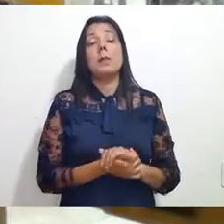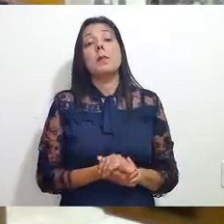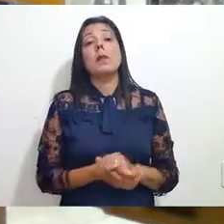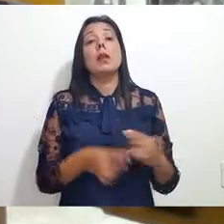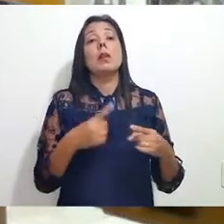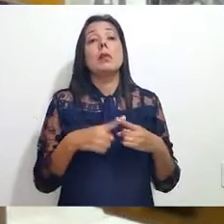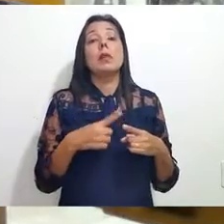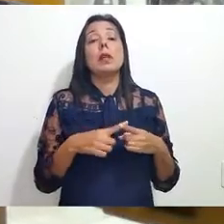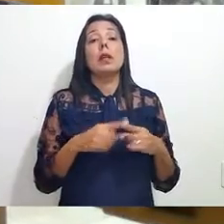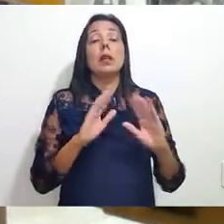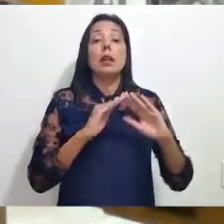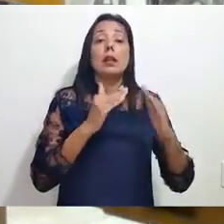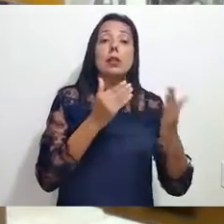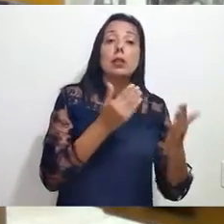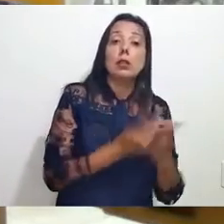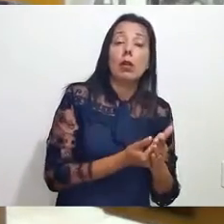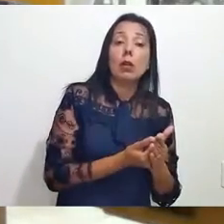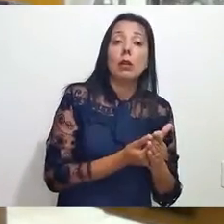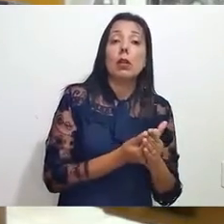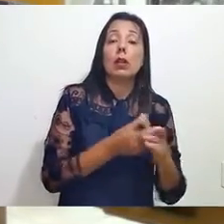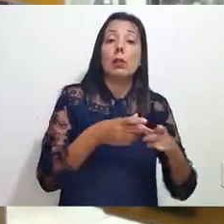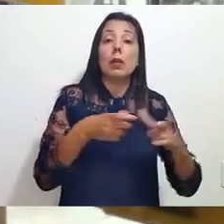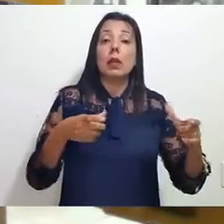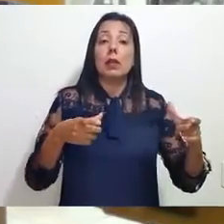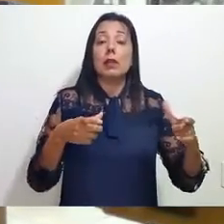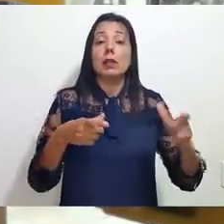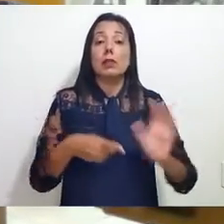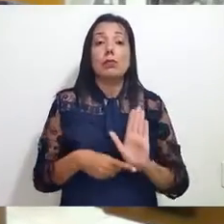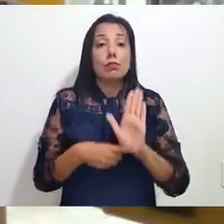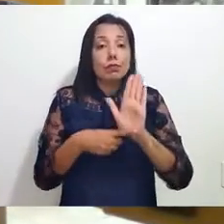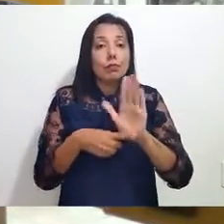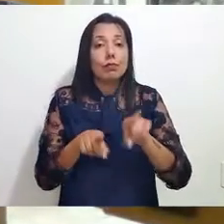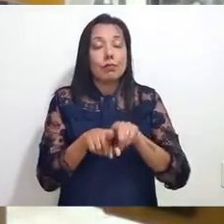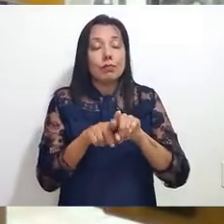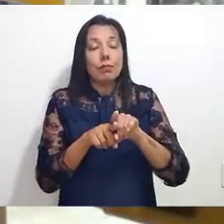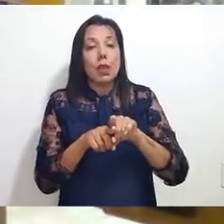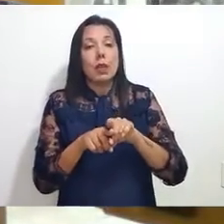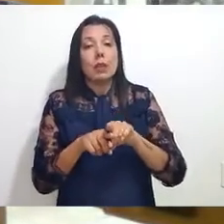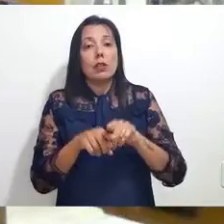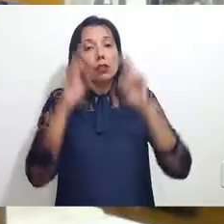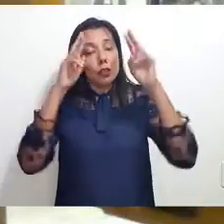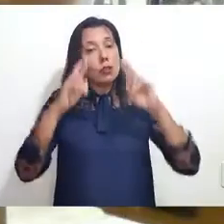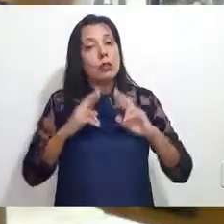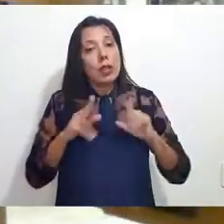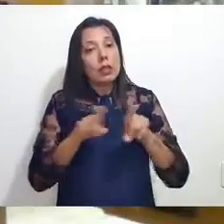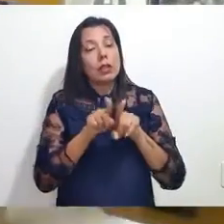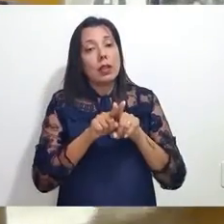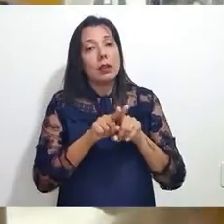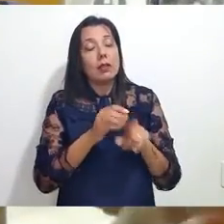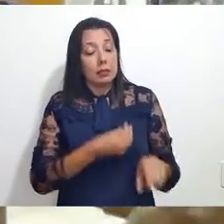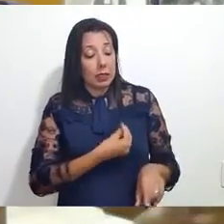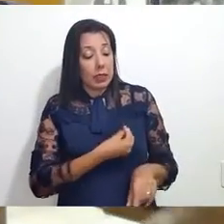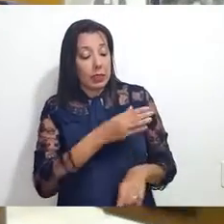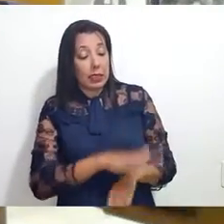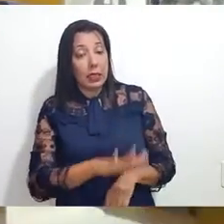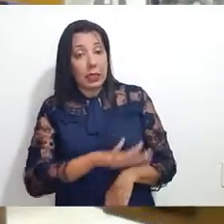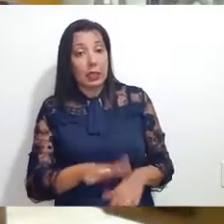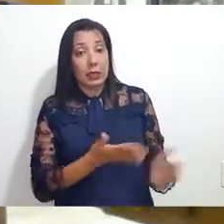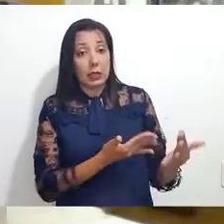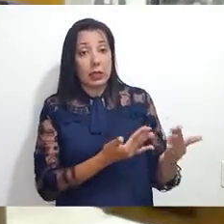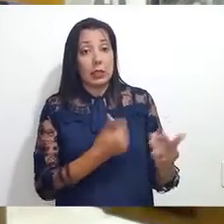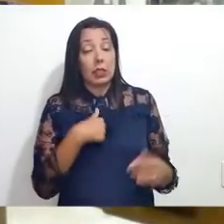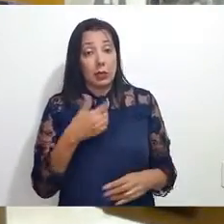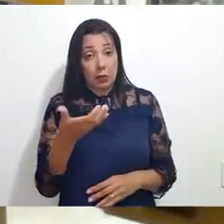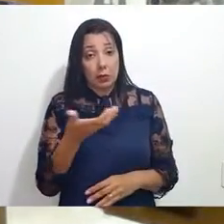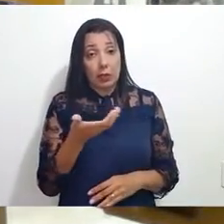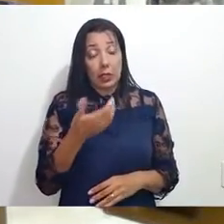lucrativos, né? Isso, Thelma, quando há um fim lucrativo, a criança ela é usada com fins lucrativos para poder prostituir essa criança.